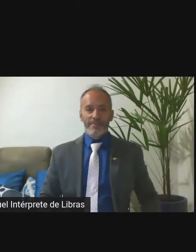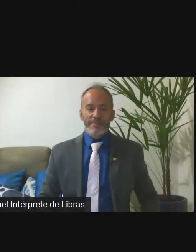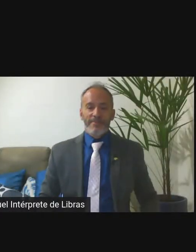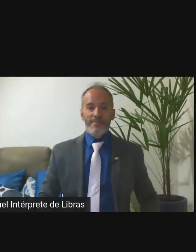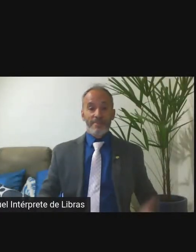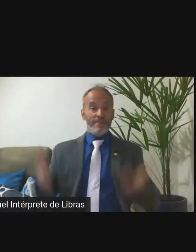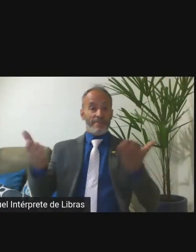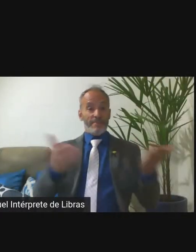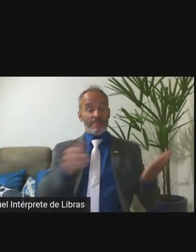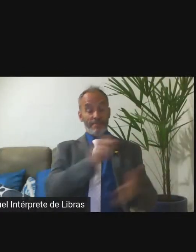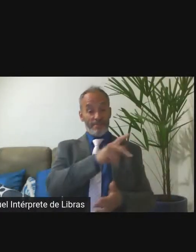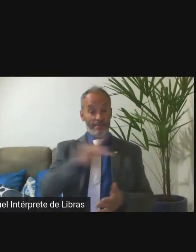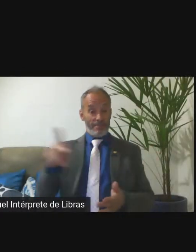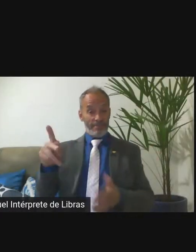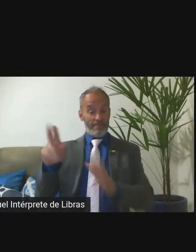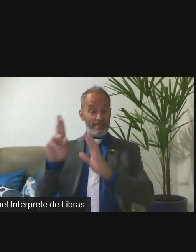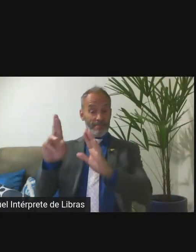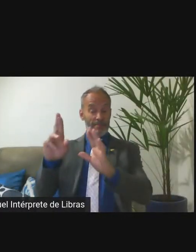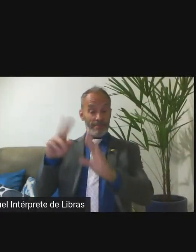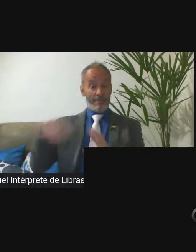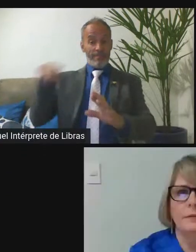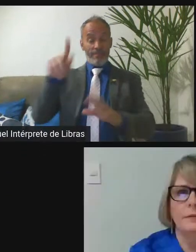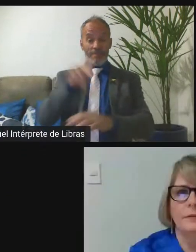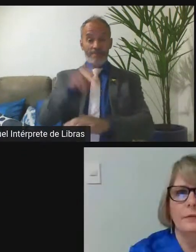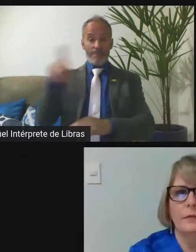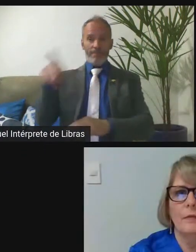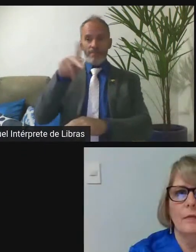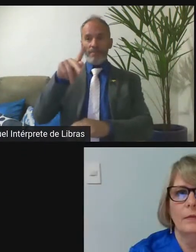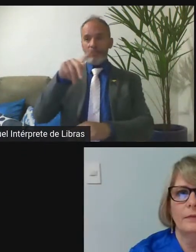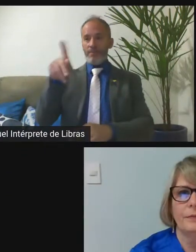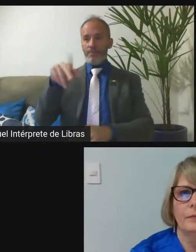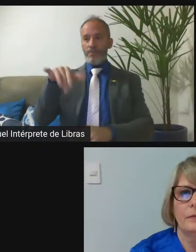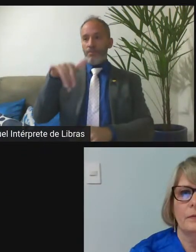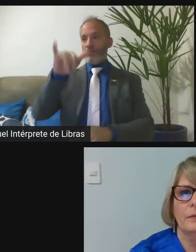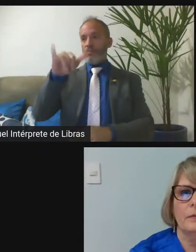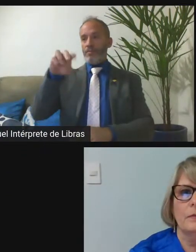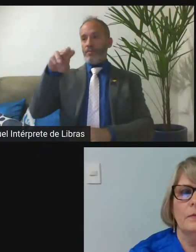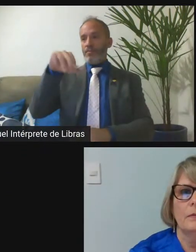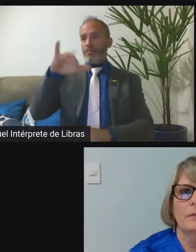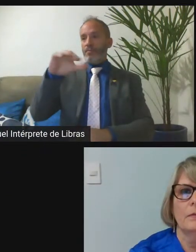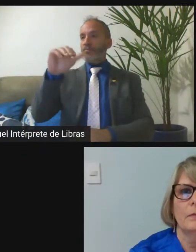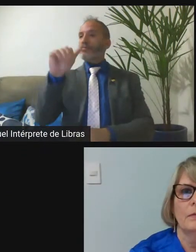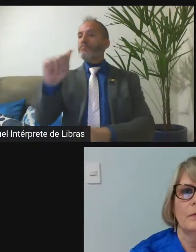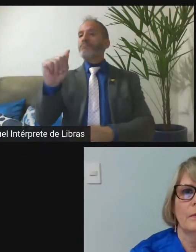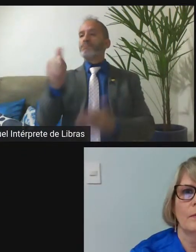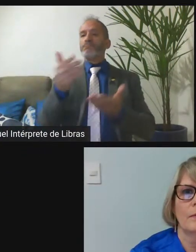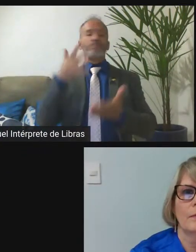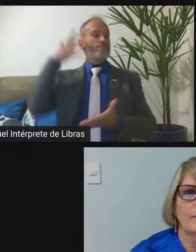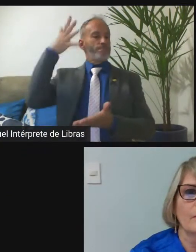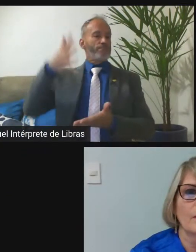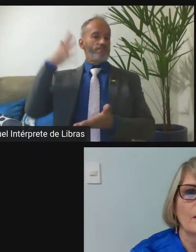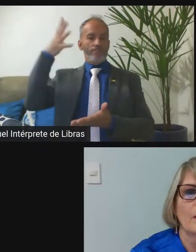Convidamos a presidente da sessão, professora Zuí Maria Magriotes, para o seu pronunciamento.